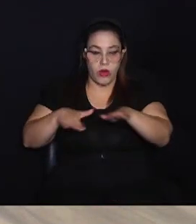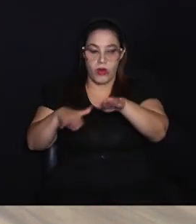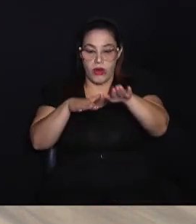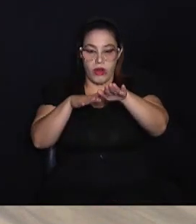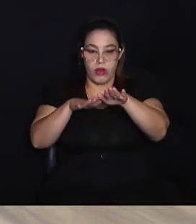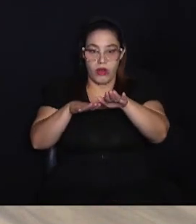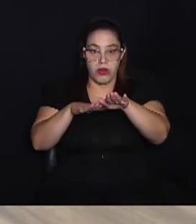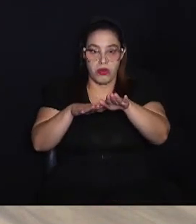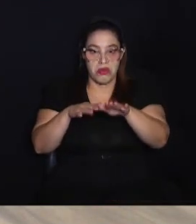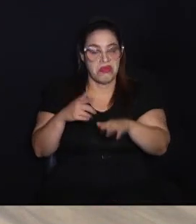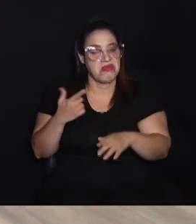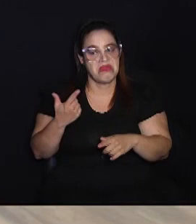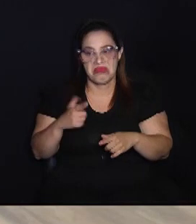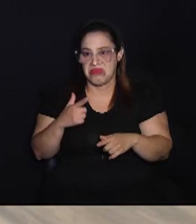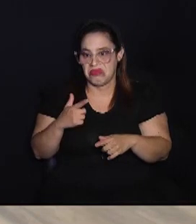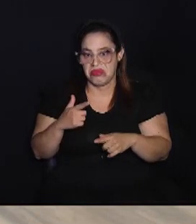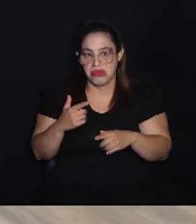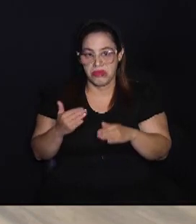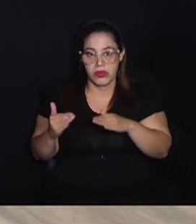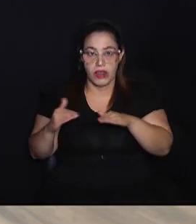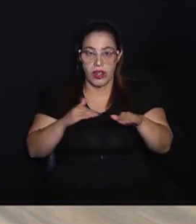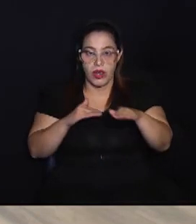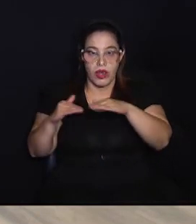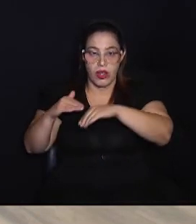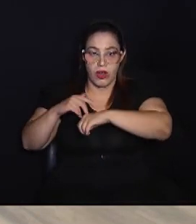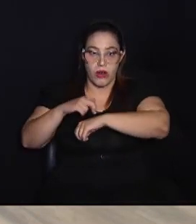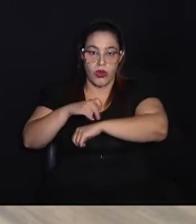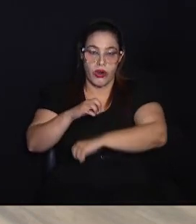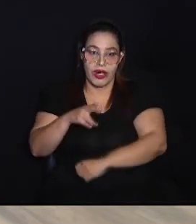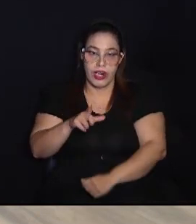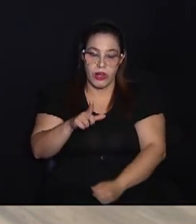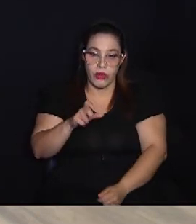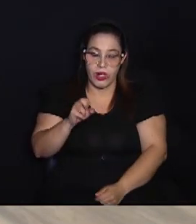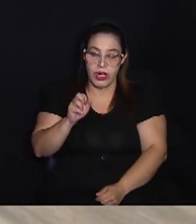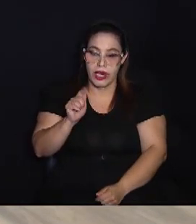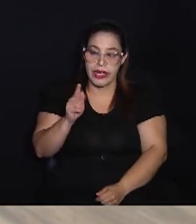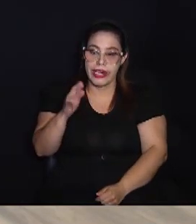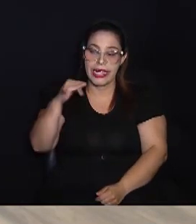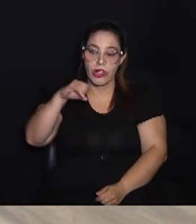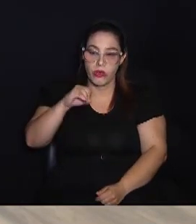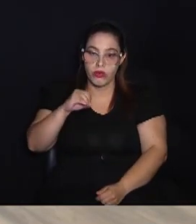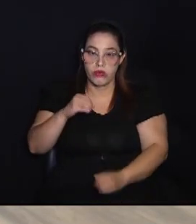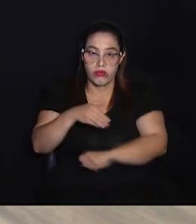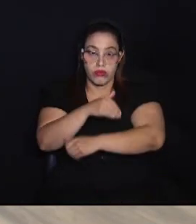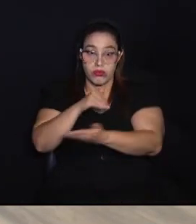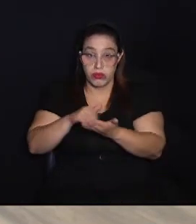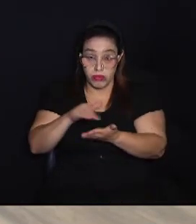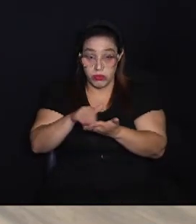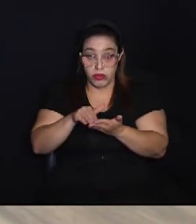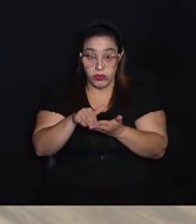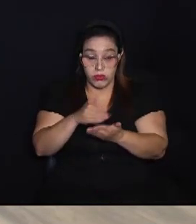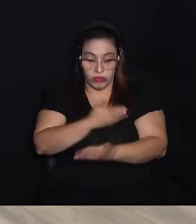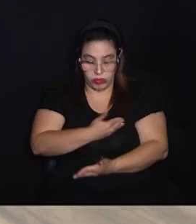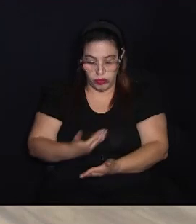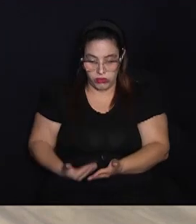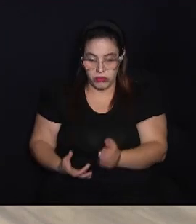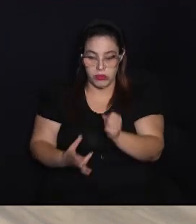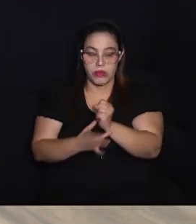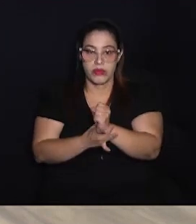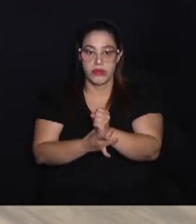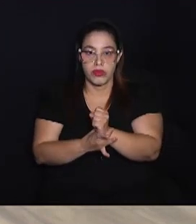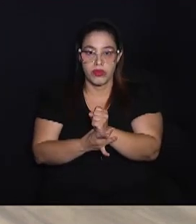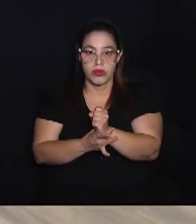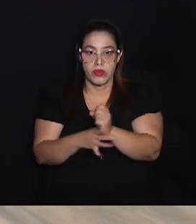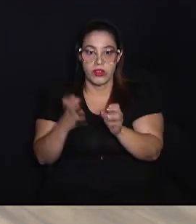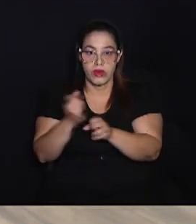e nada muda para quem transita na Coronel Quirino. No local, a Secretaria Municipal de Serviços Públicos vai realizar uma obra